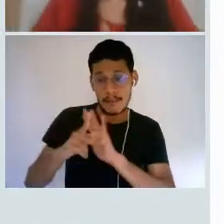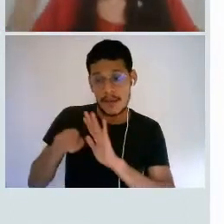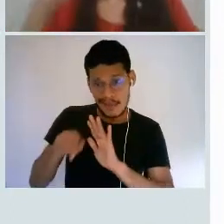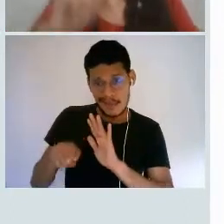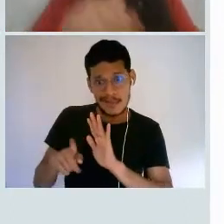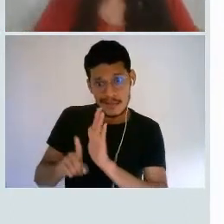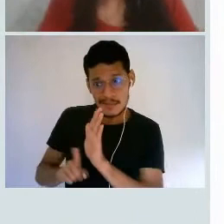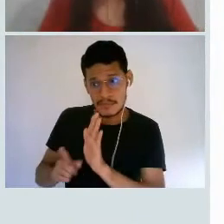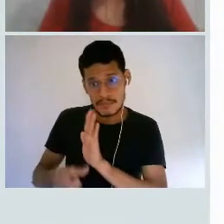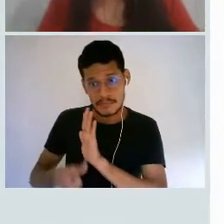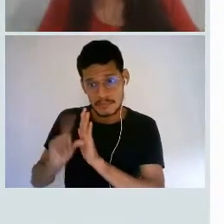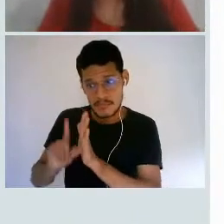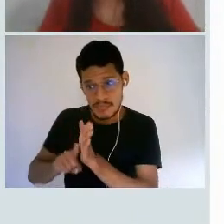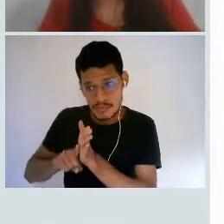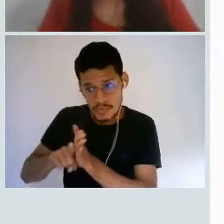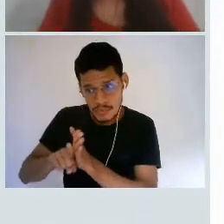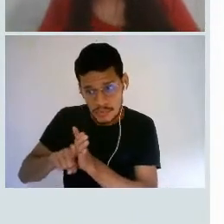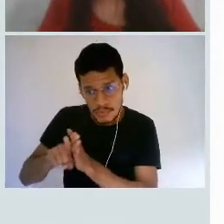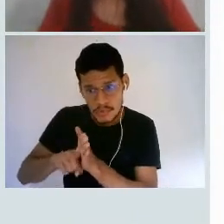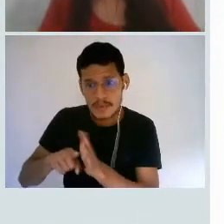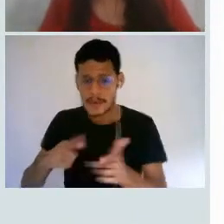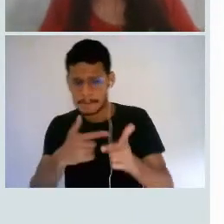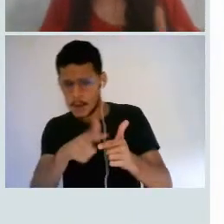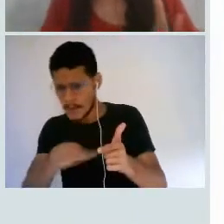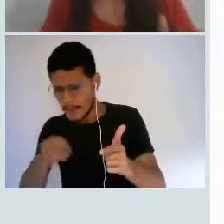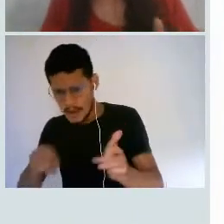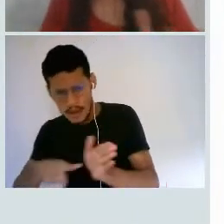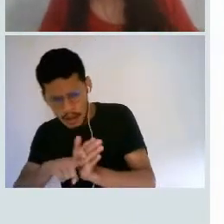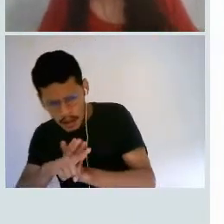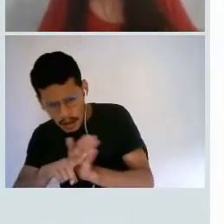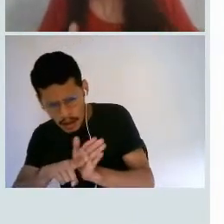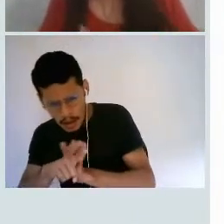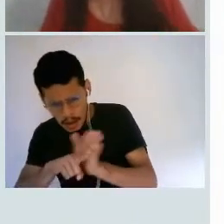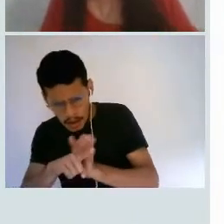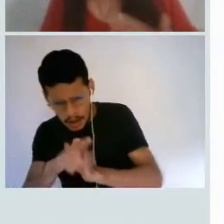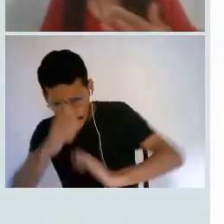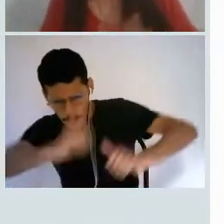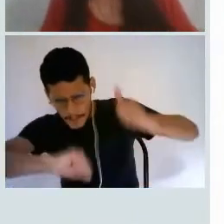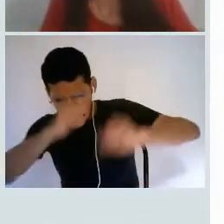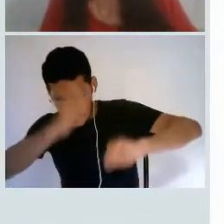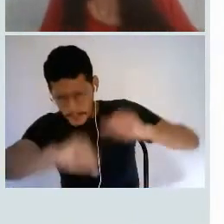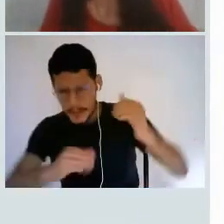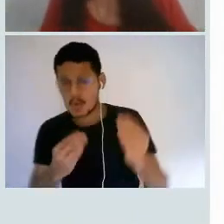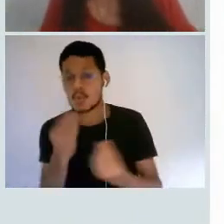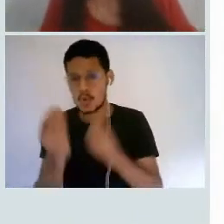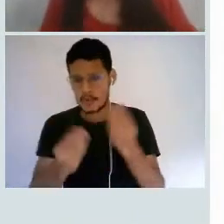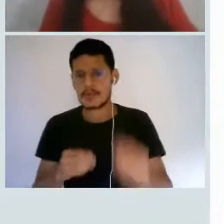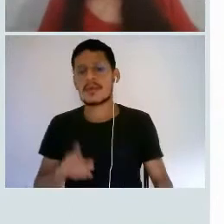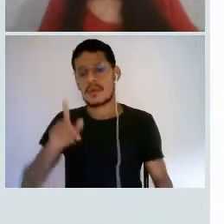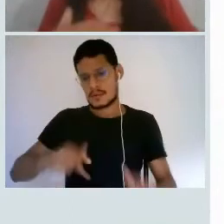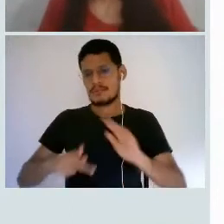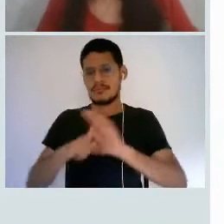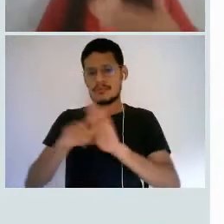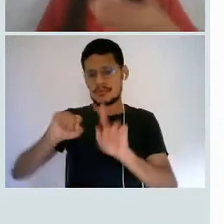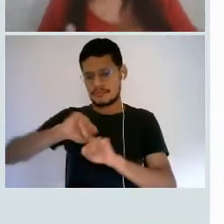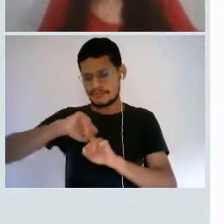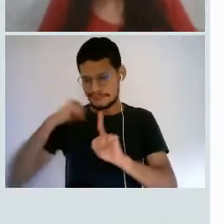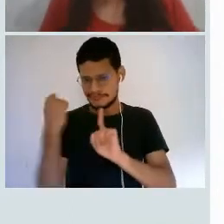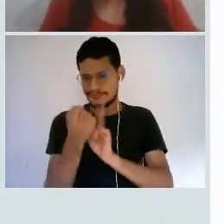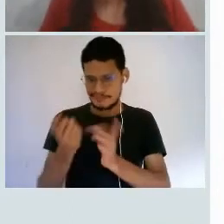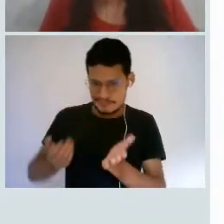investigações sobre aquele problema. Então, é quando inicia o processo de sociologia, né,